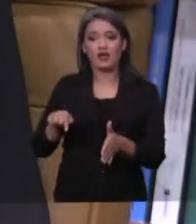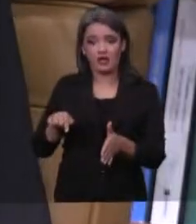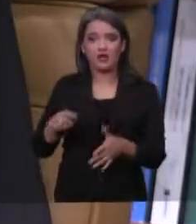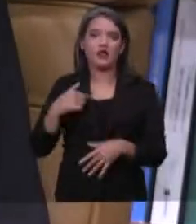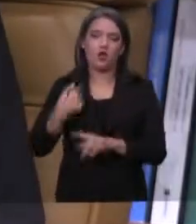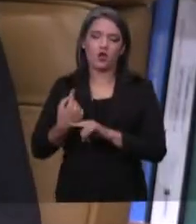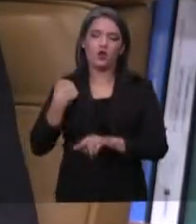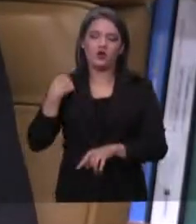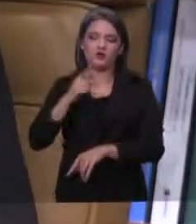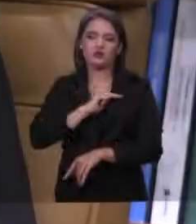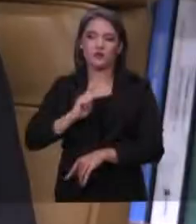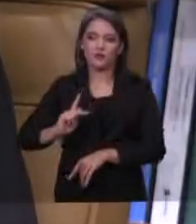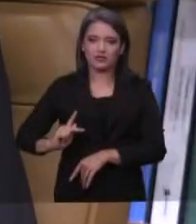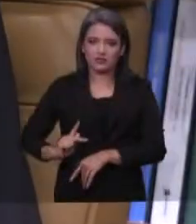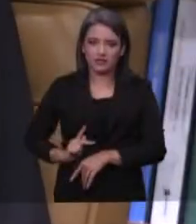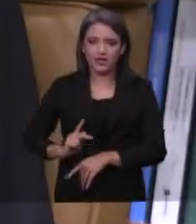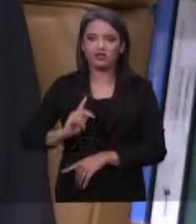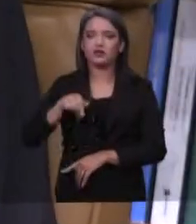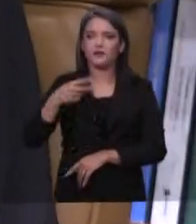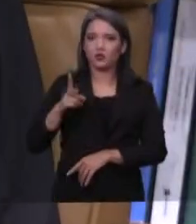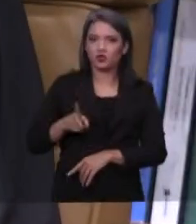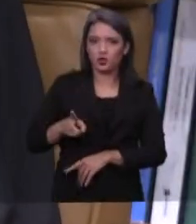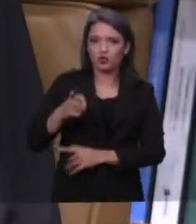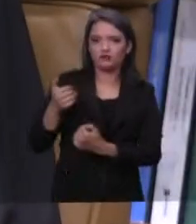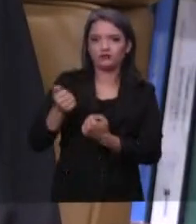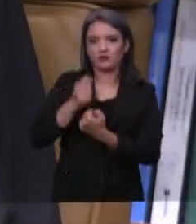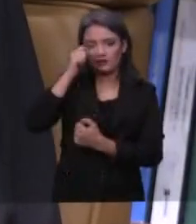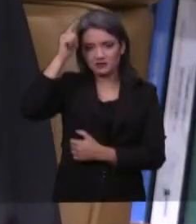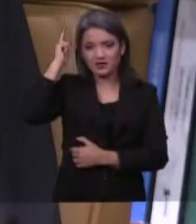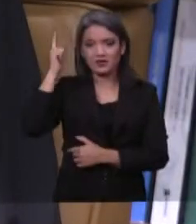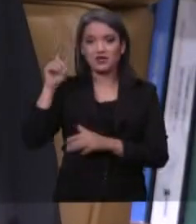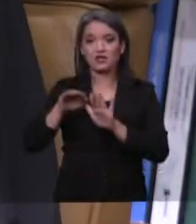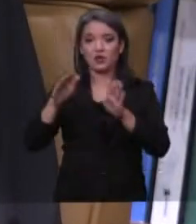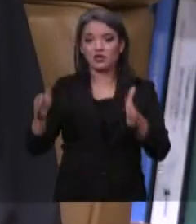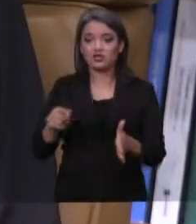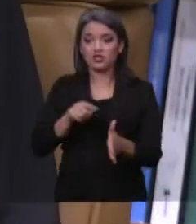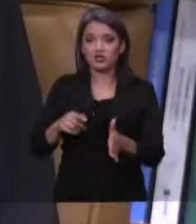presidência e mantido na presidência do ministro Fachin e do ministro Alexandre, um ano antes das